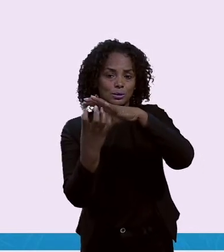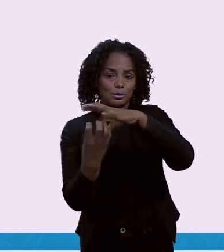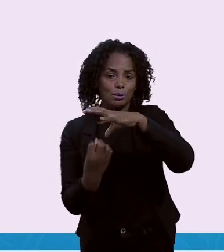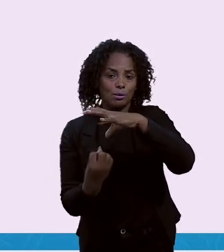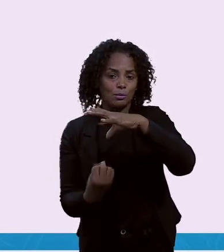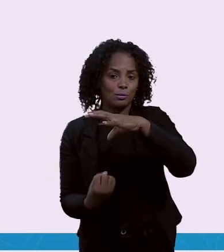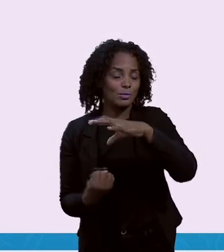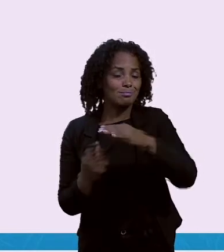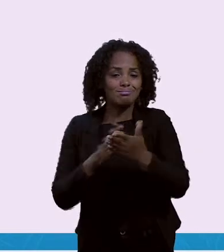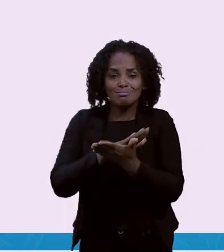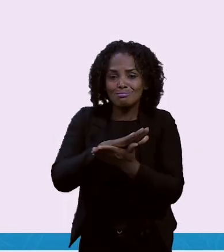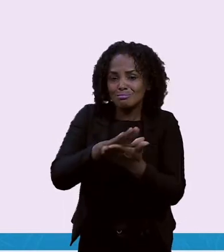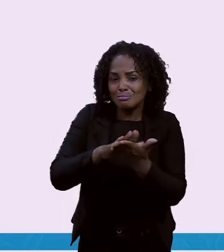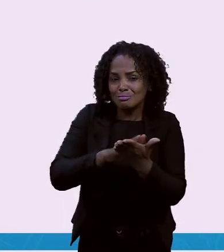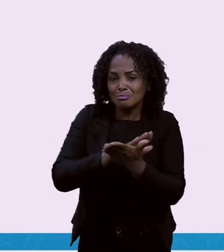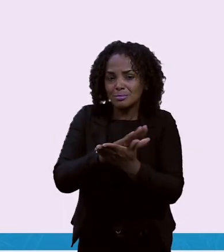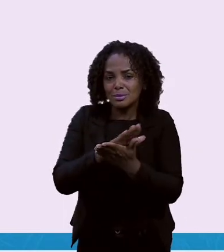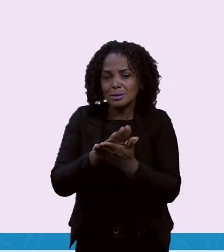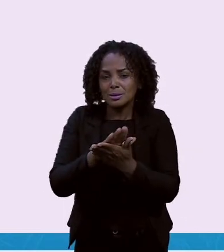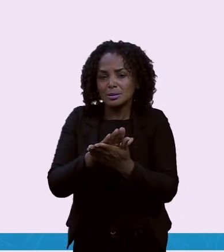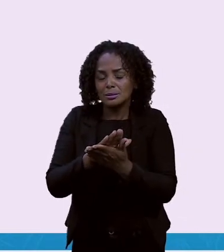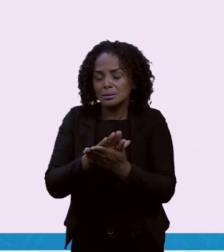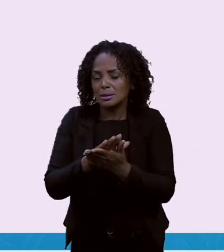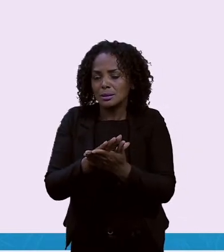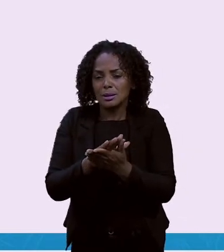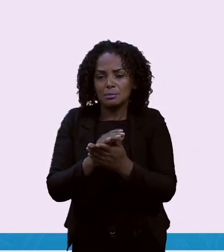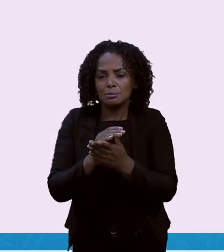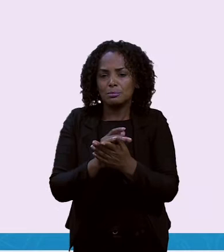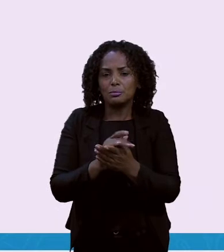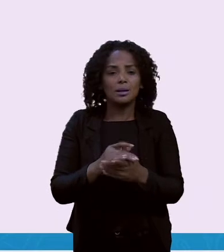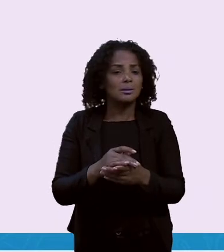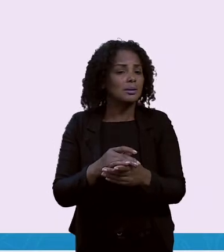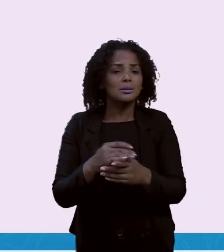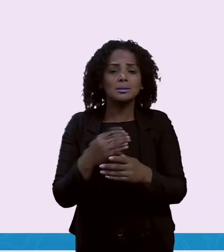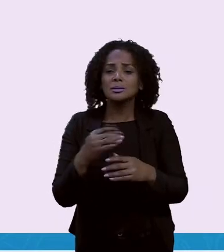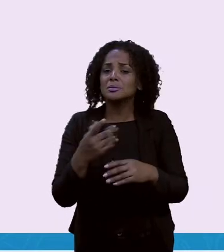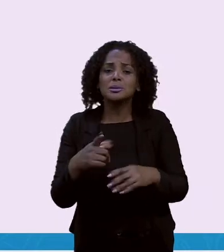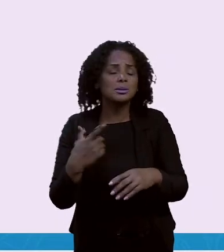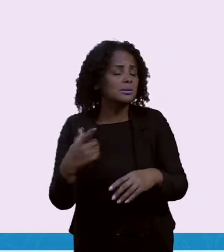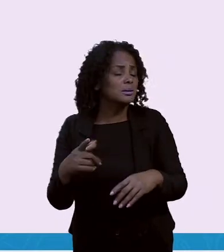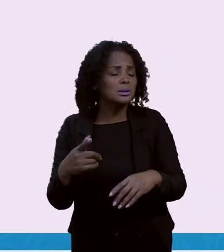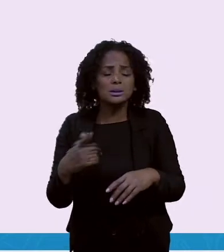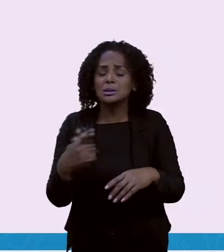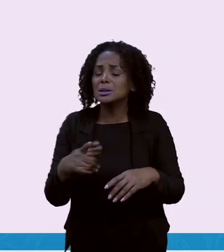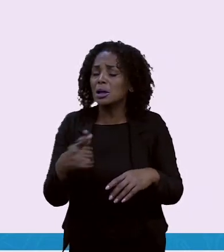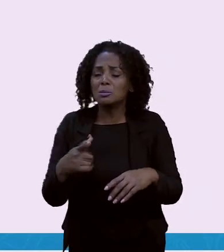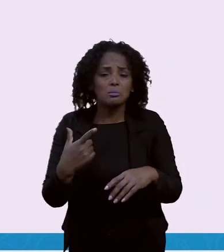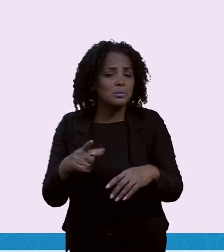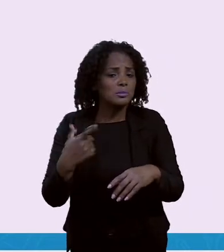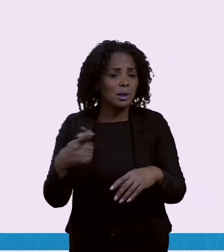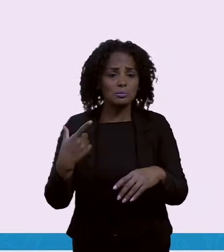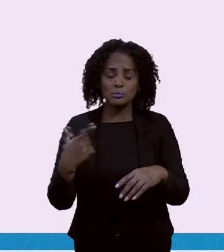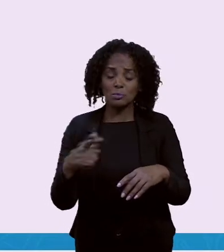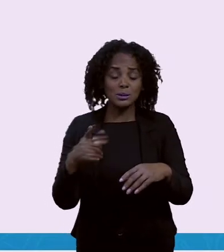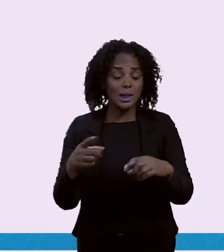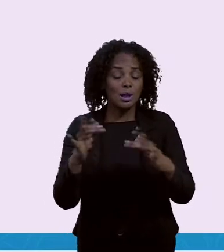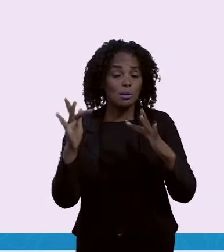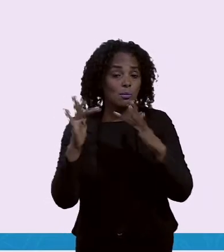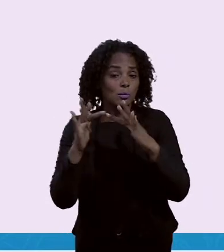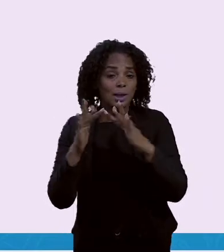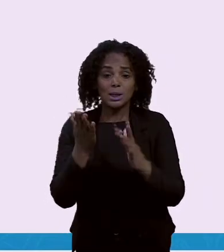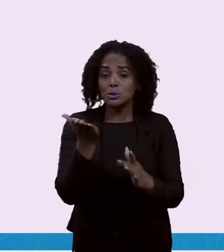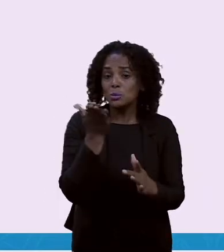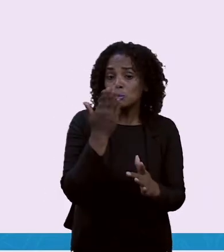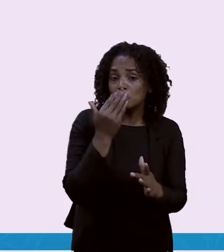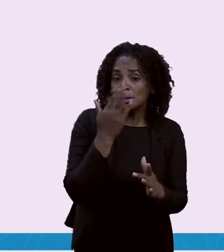material, tá? Ele é ótimo isolador. Não reage em contato com os alimentos e tem uma